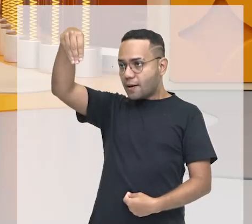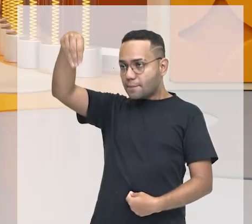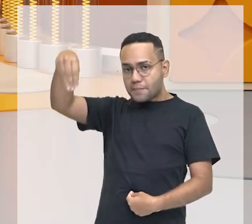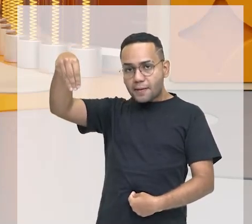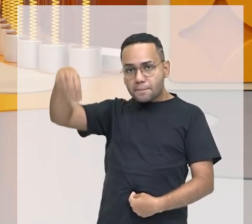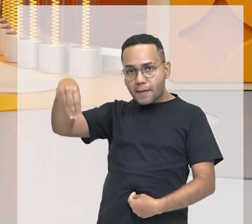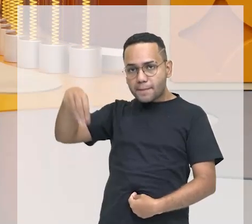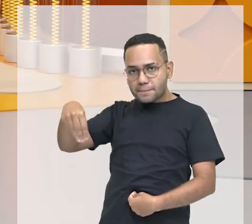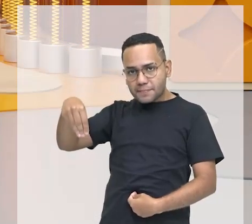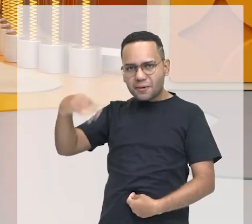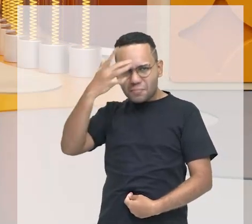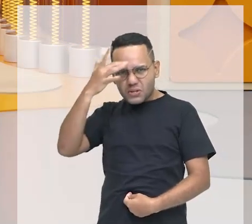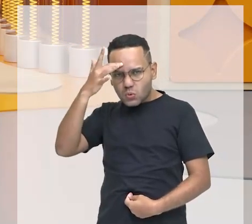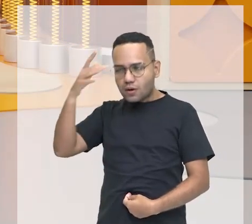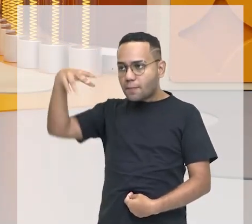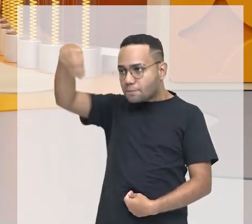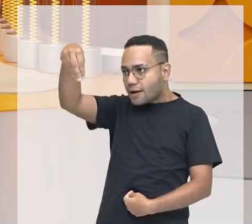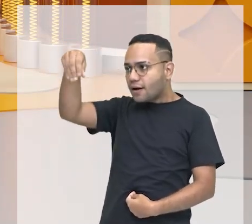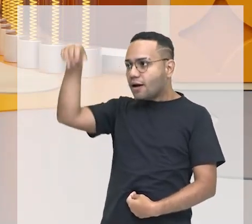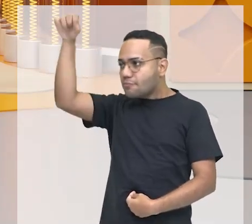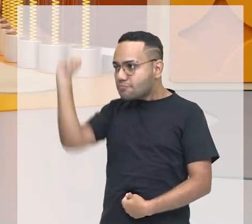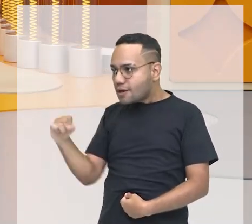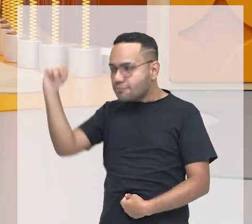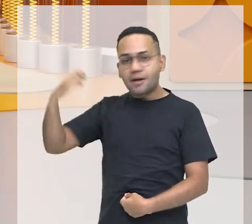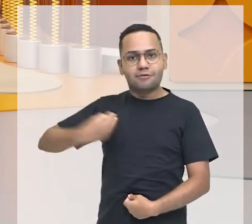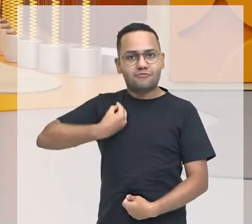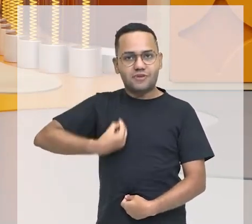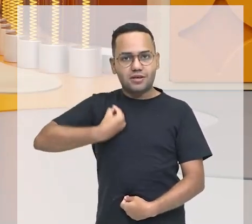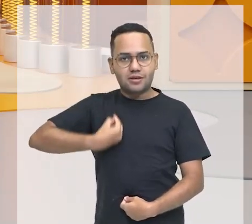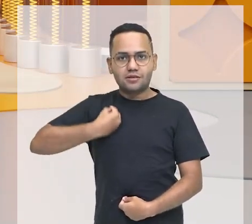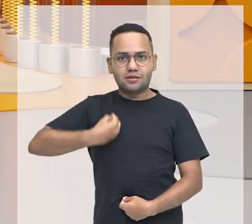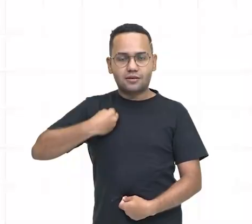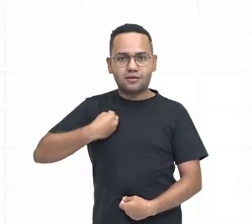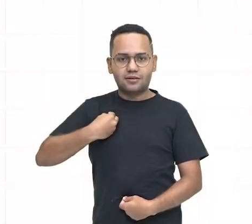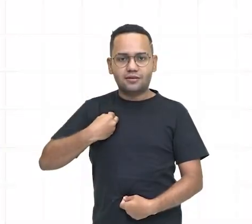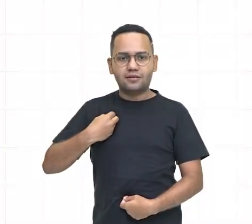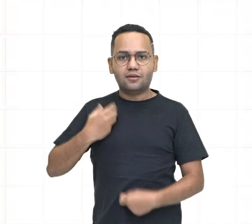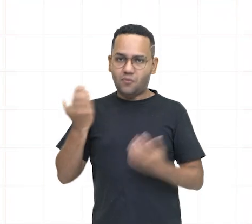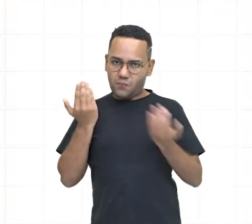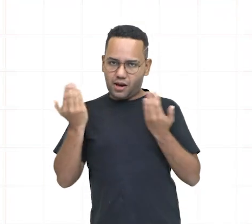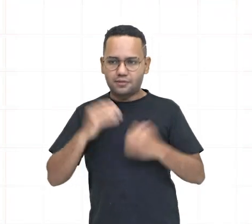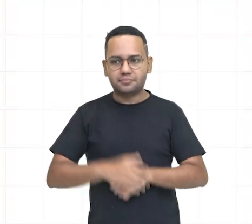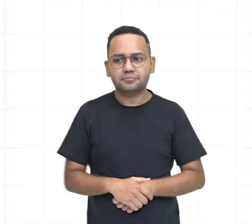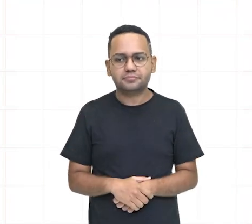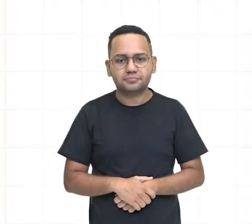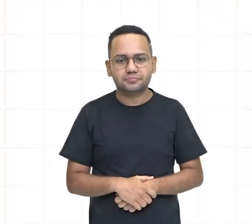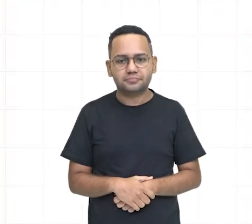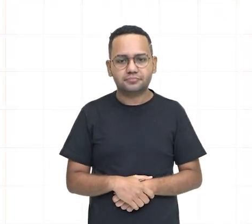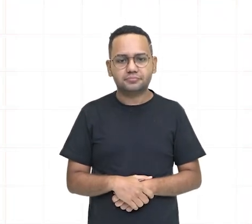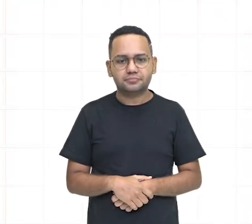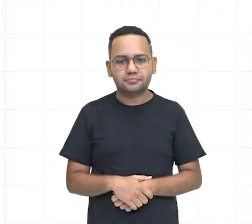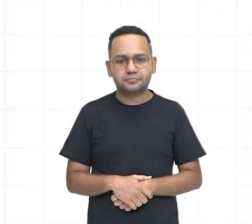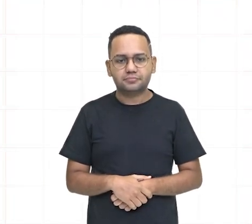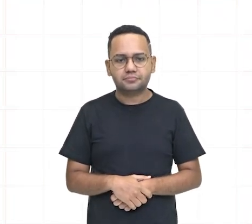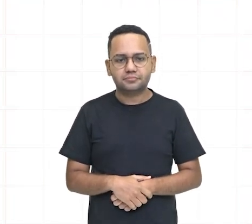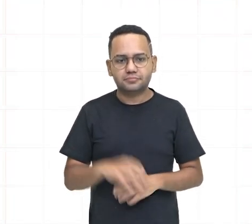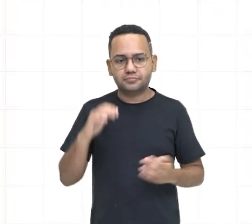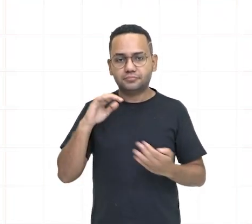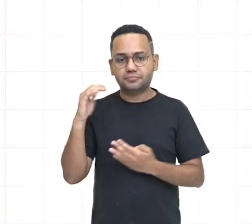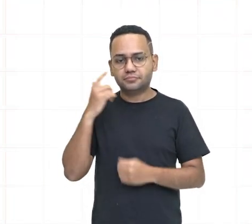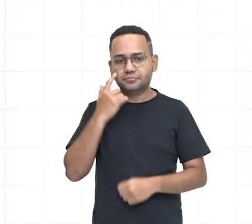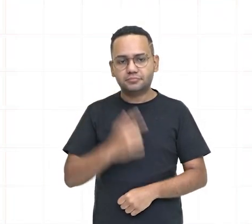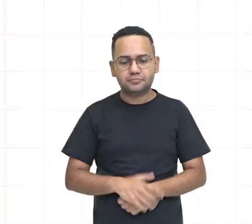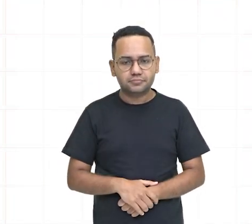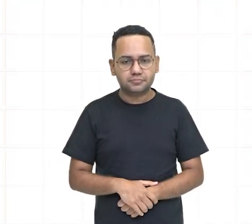controle. Imagine o que o computador fez depois, né? Vamos ver aí outras dessas mudanças. A